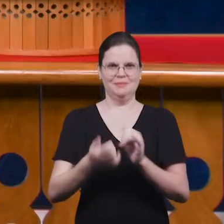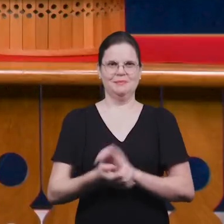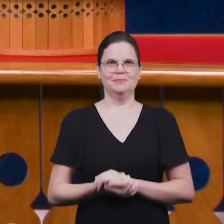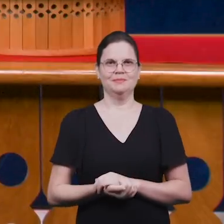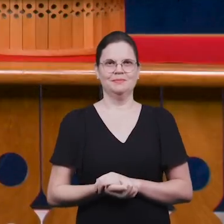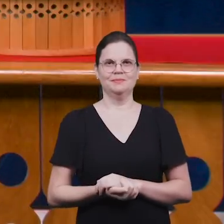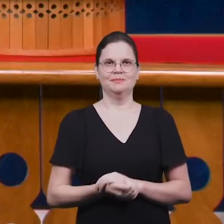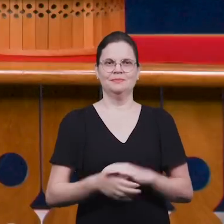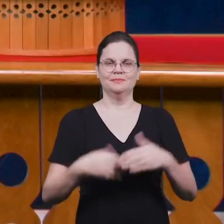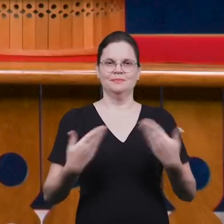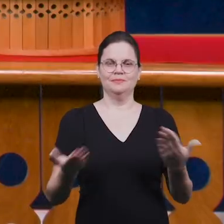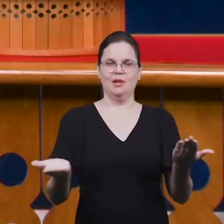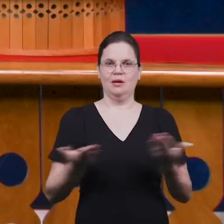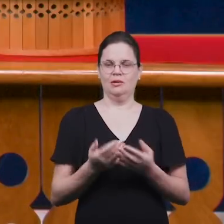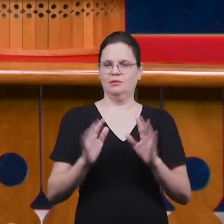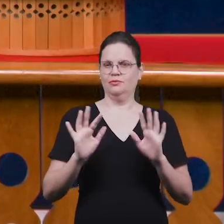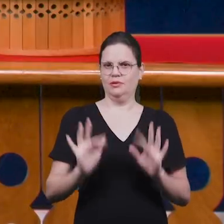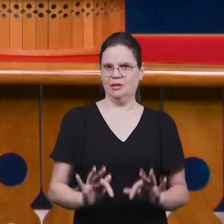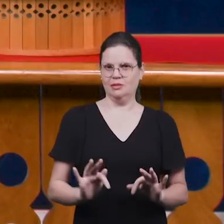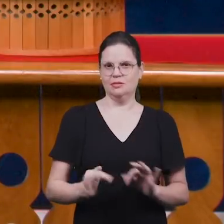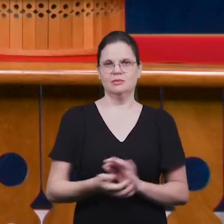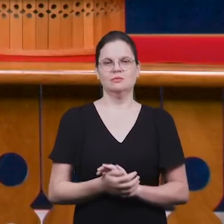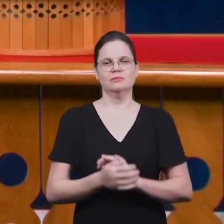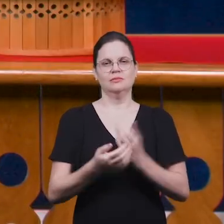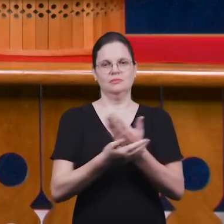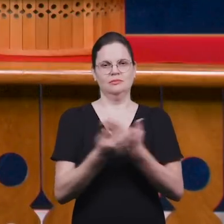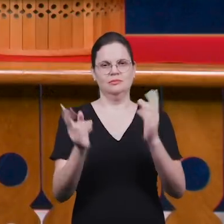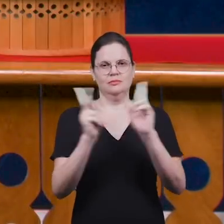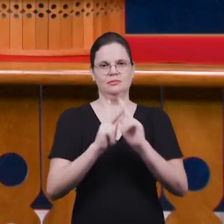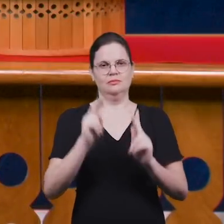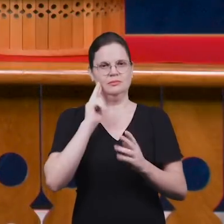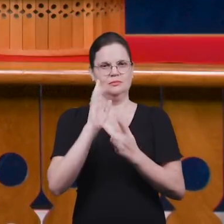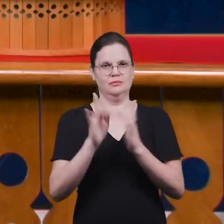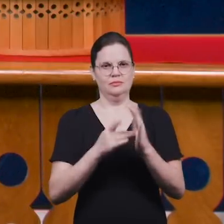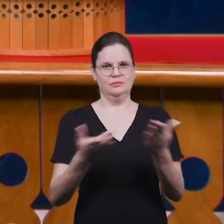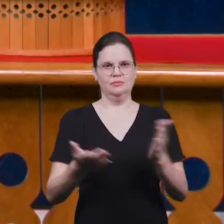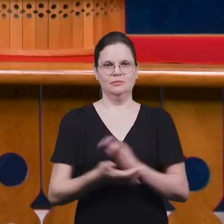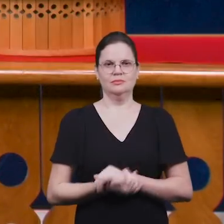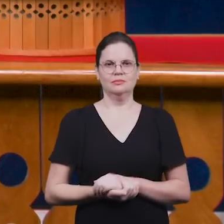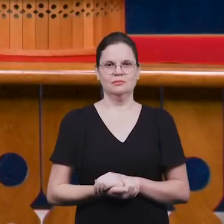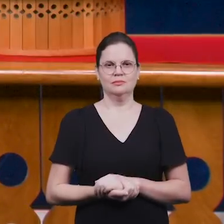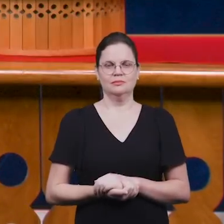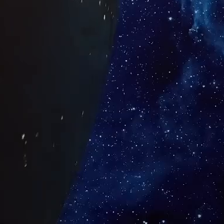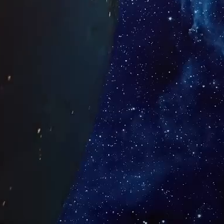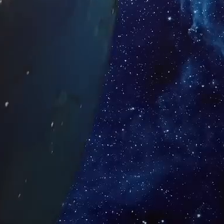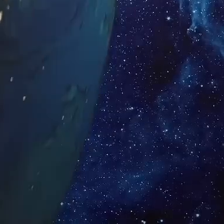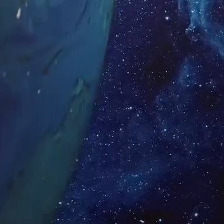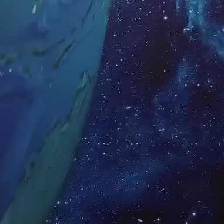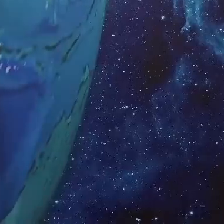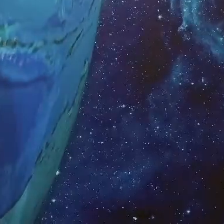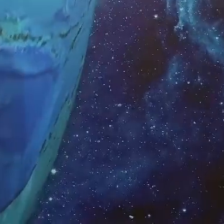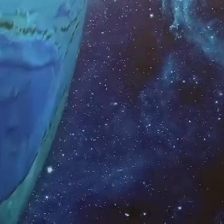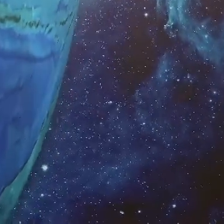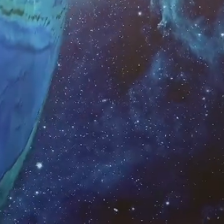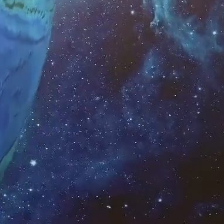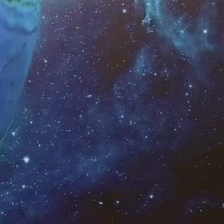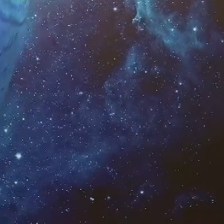telefonema. Sendo assim, nós encerramos aqui. A todos, a paz do Senhor Jesus.